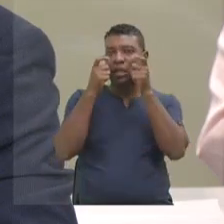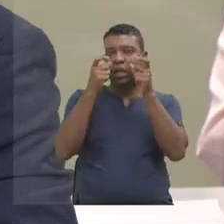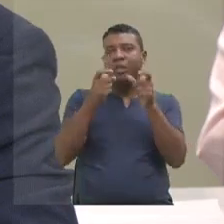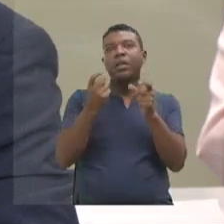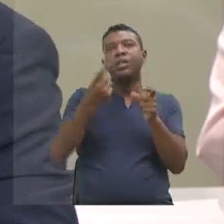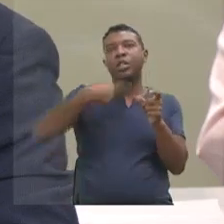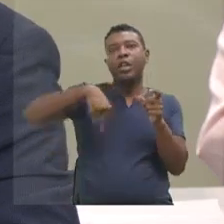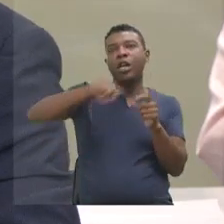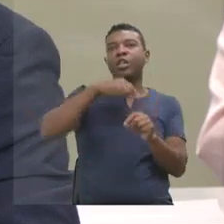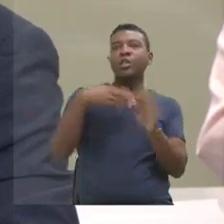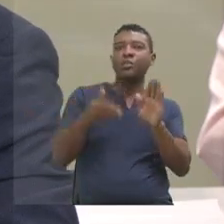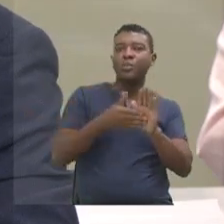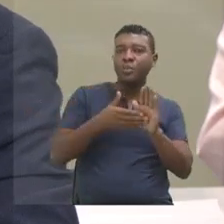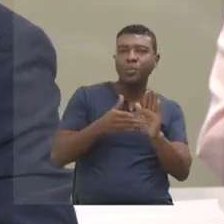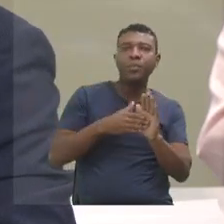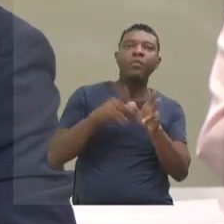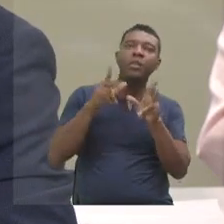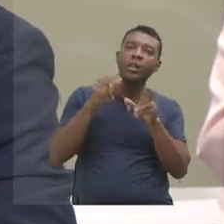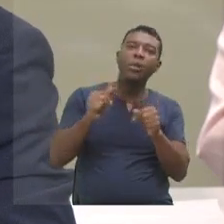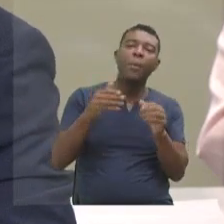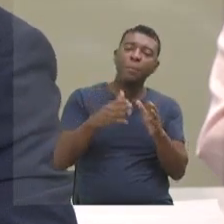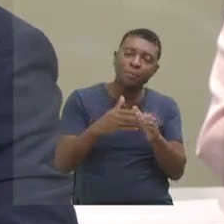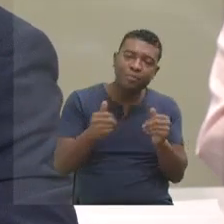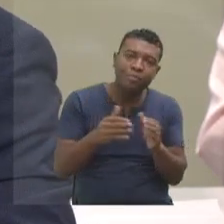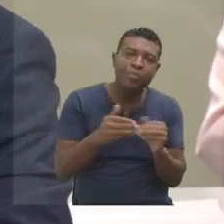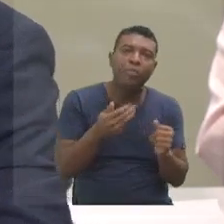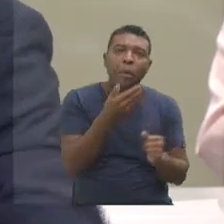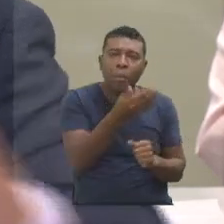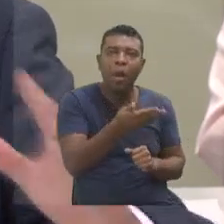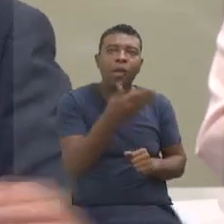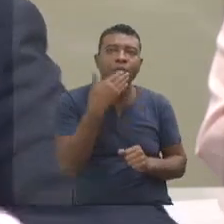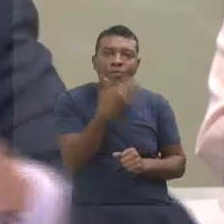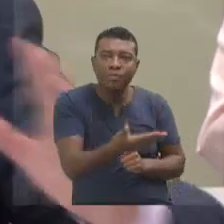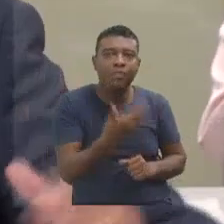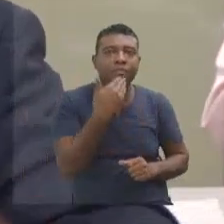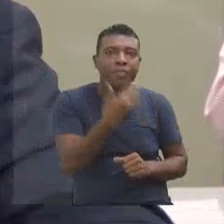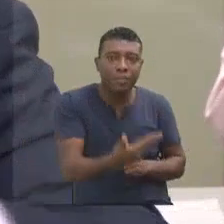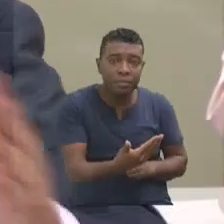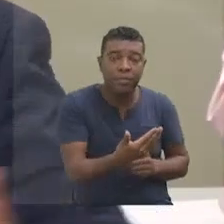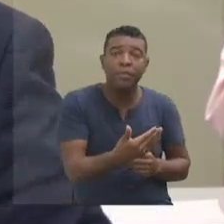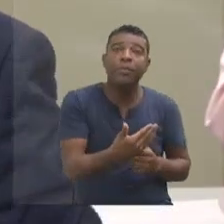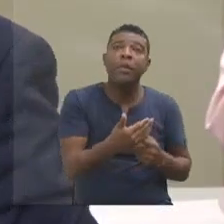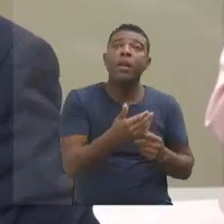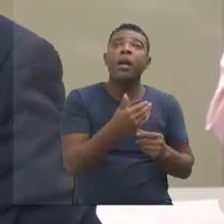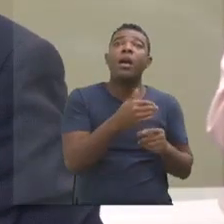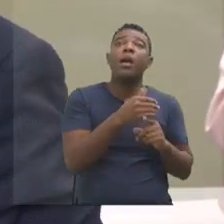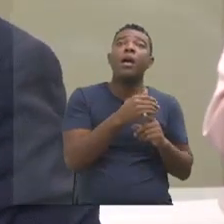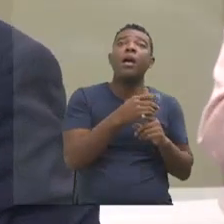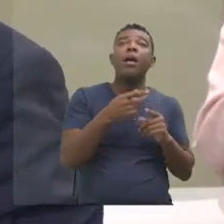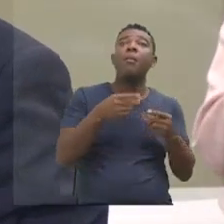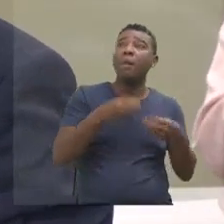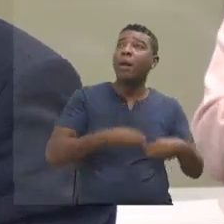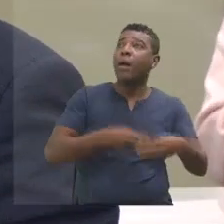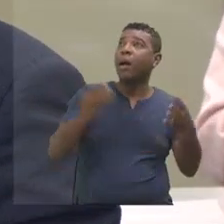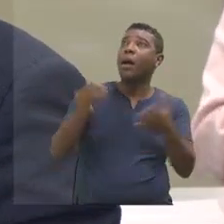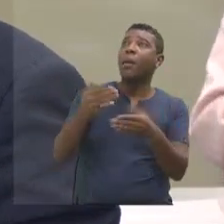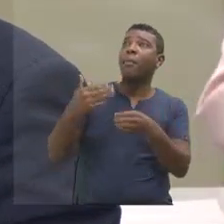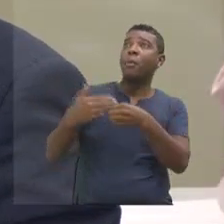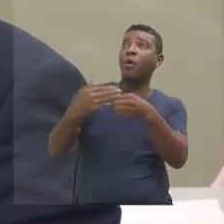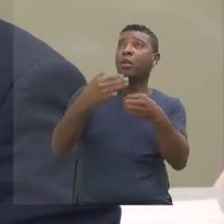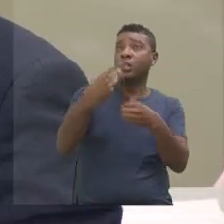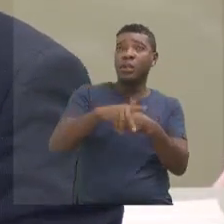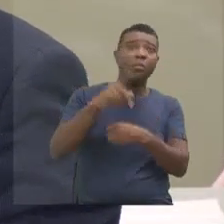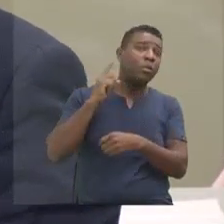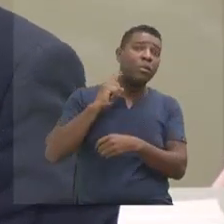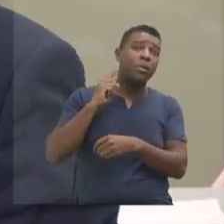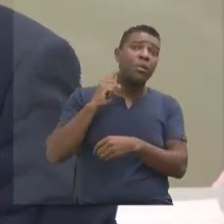aqui na condição de saúde como foi solicitado ou nós queremos que sejam encaminhados mamógrafos para diversos municípios de Minas Gerais eu preciso muito